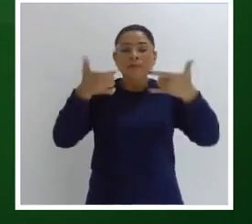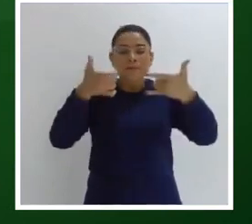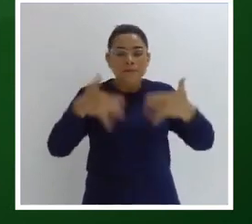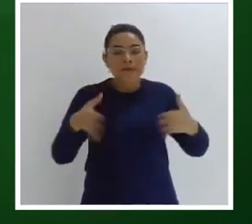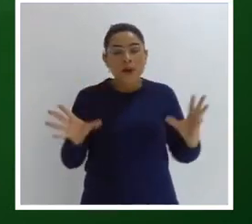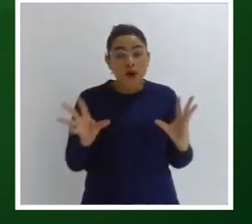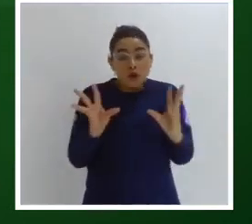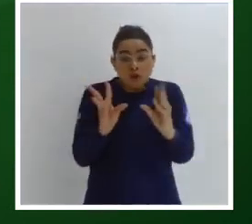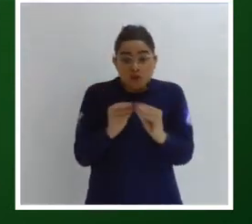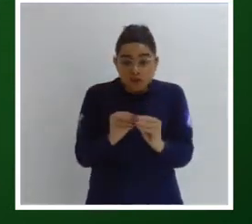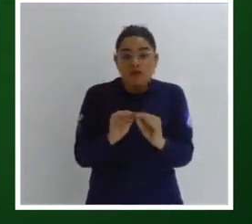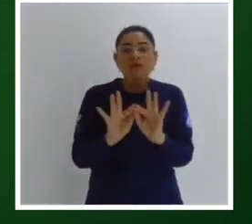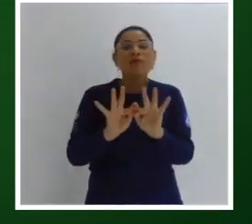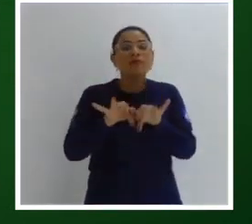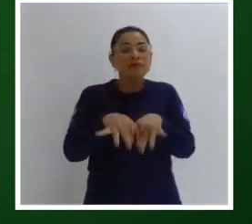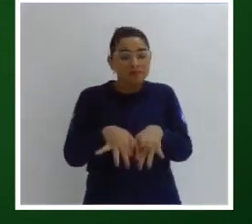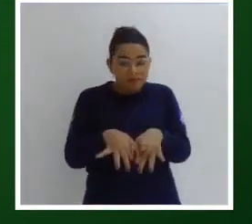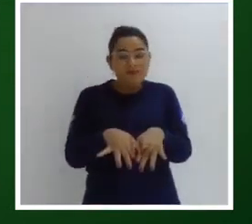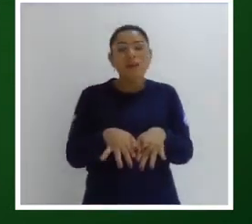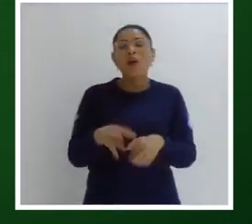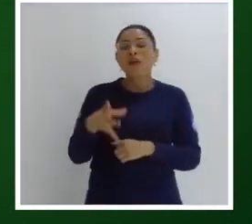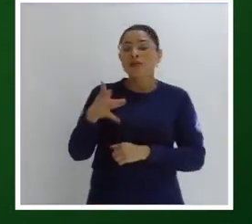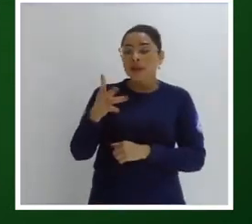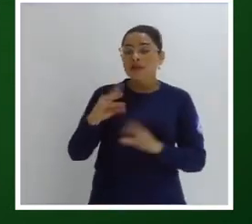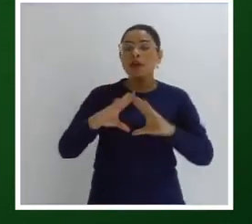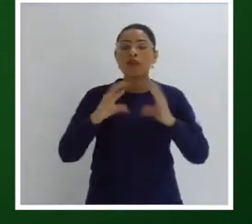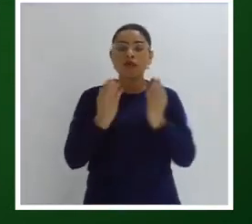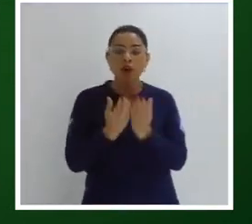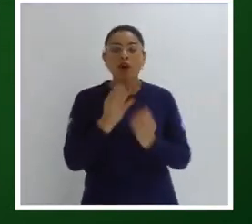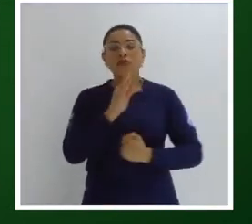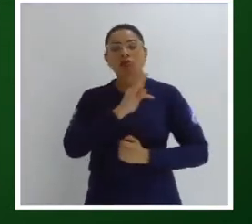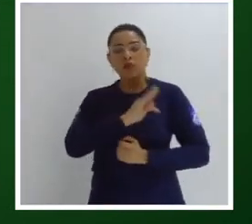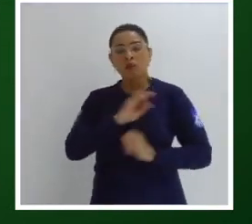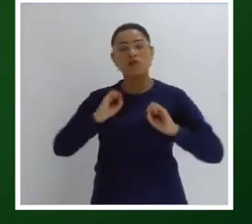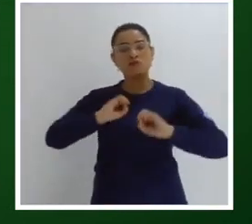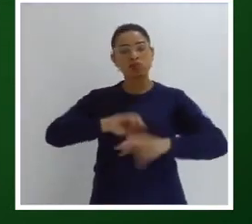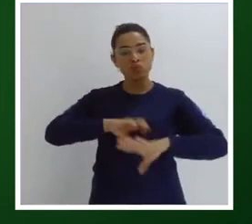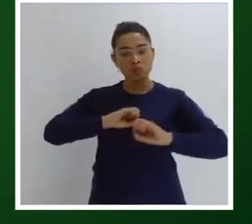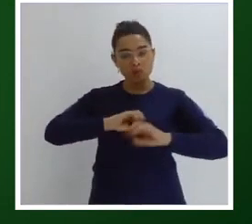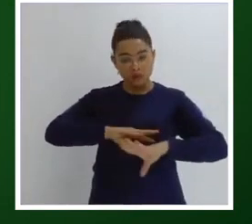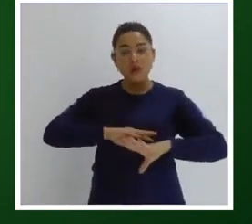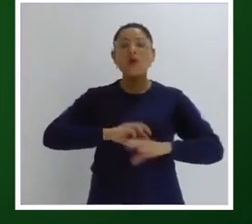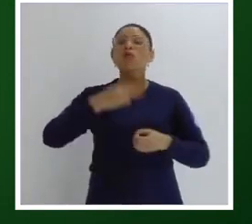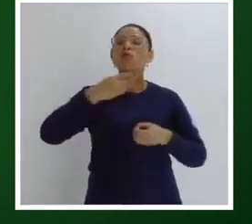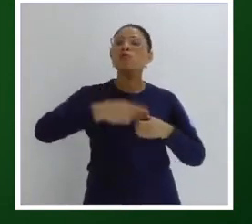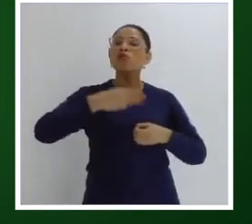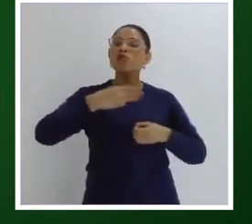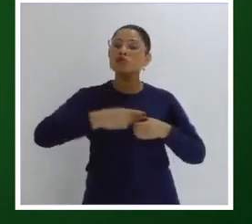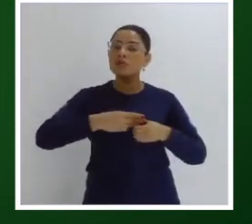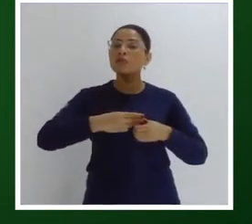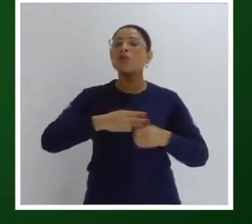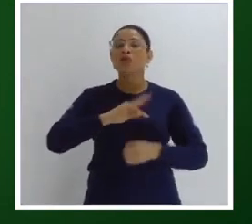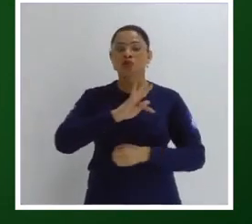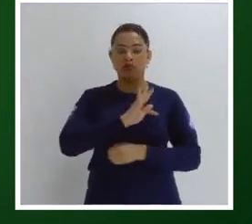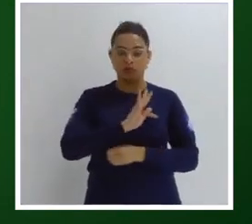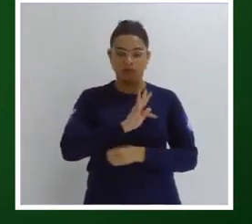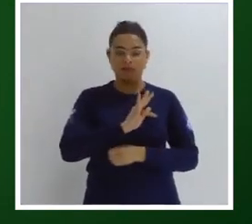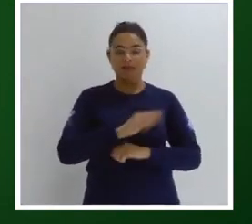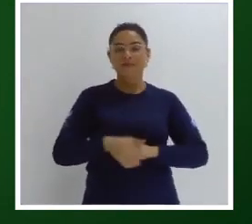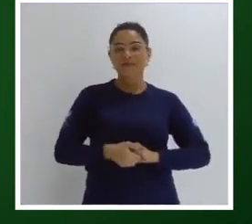fechamento desse terceiro fora internacional da educação dos Municípios do Alto Tietê E